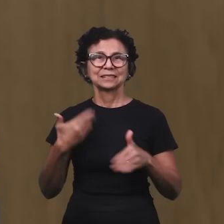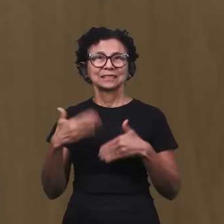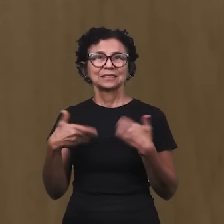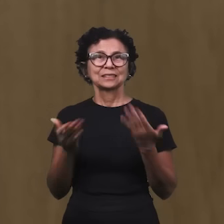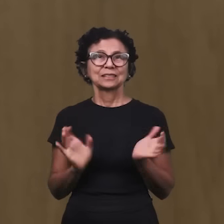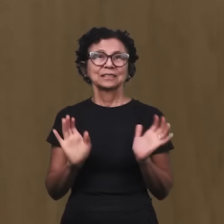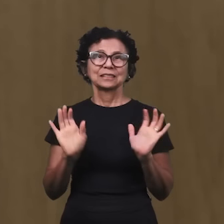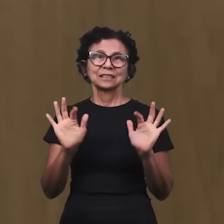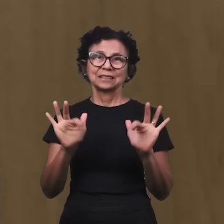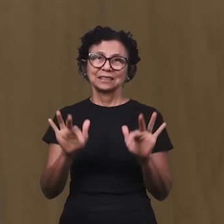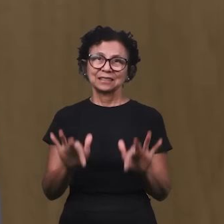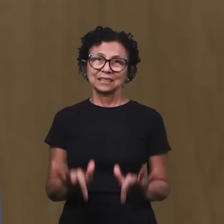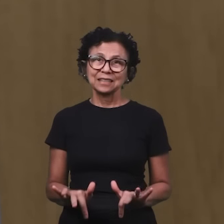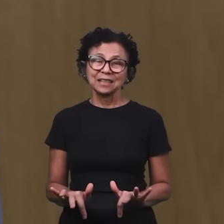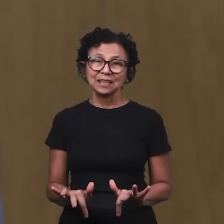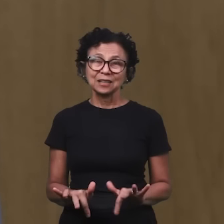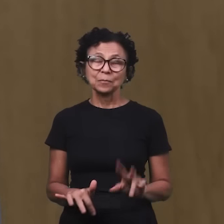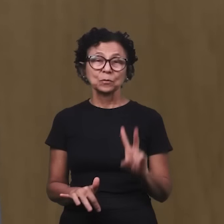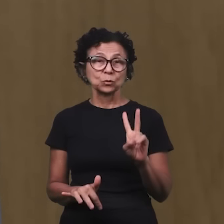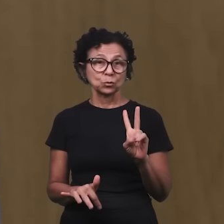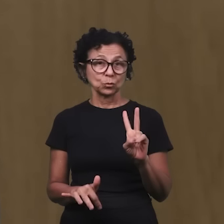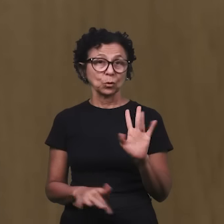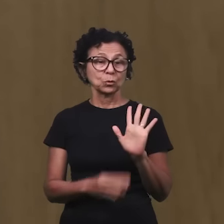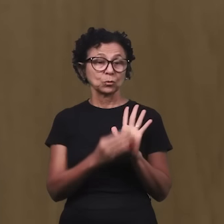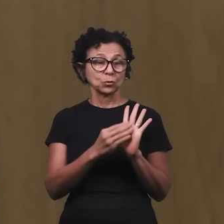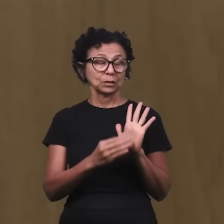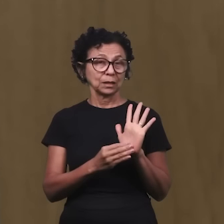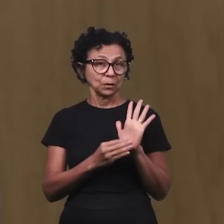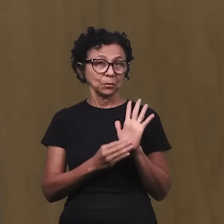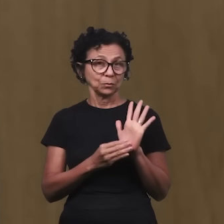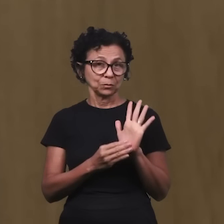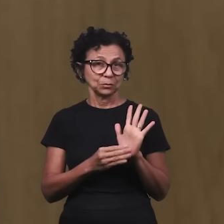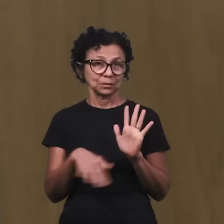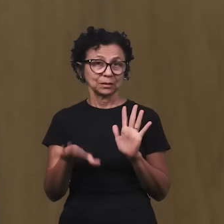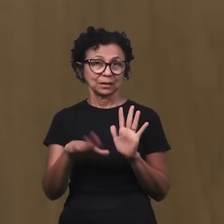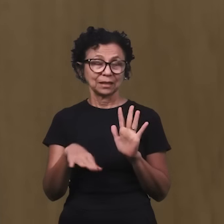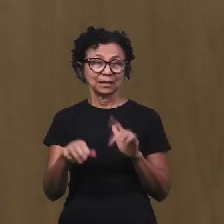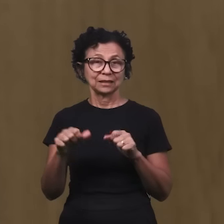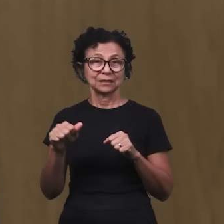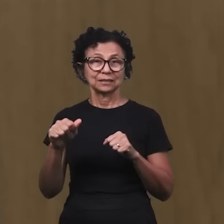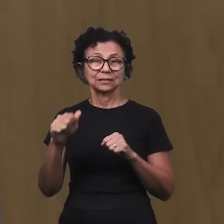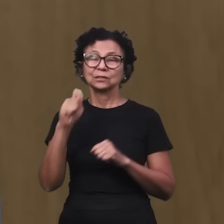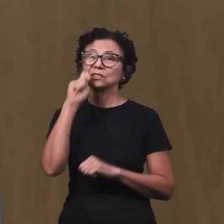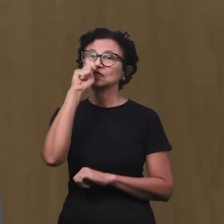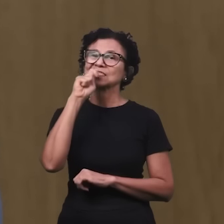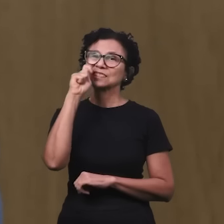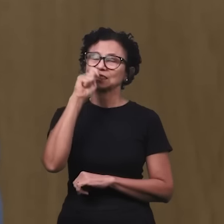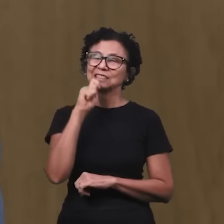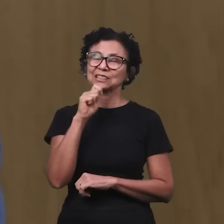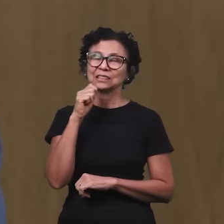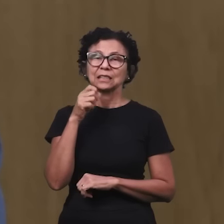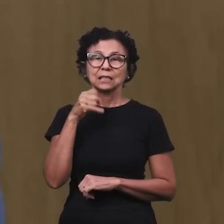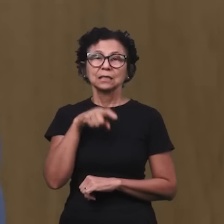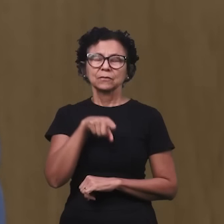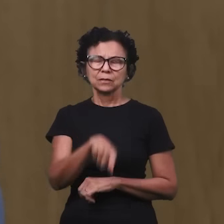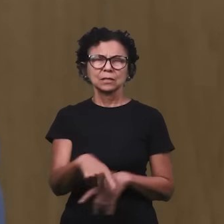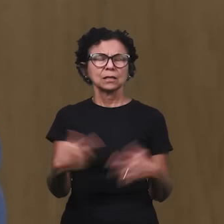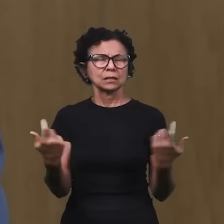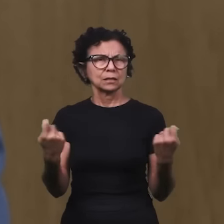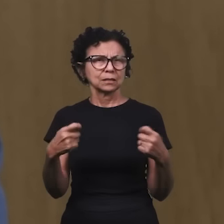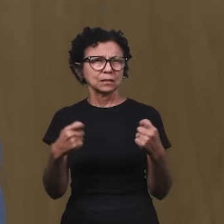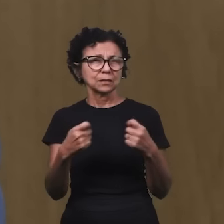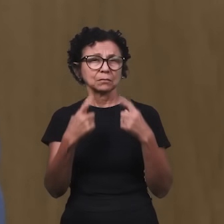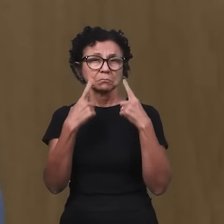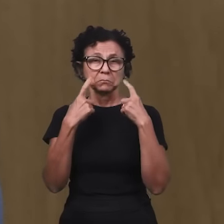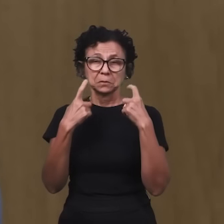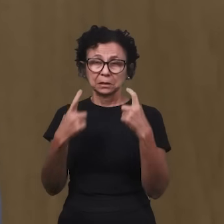nós encerramos assim esses 2 episódios abordando sobre a odontologia. Caso você tenha necessidade, caso você